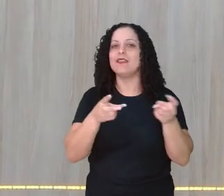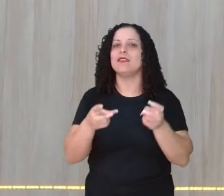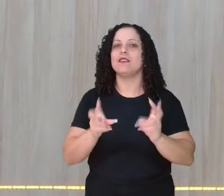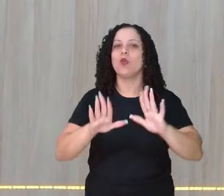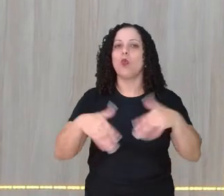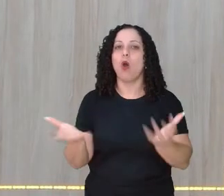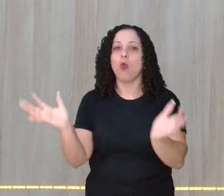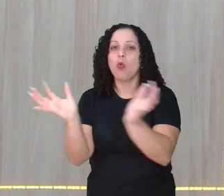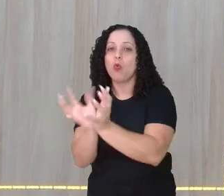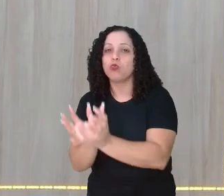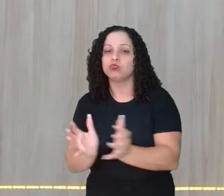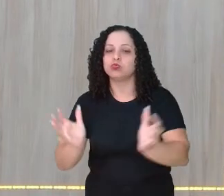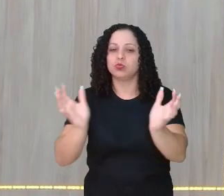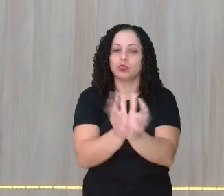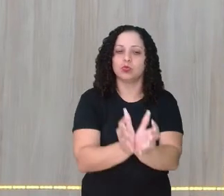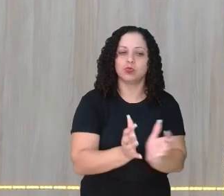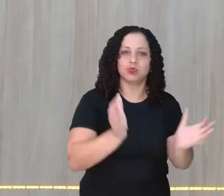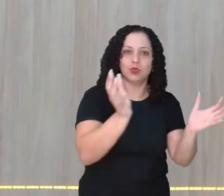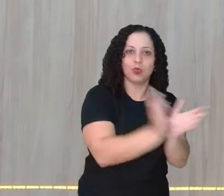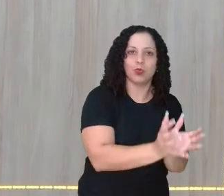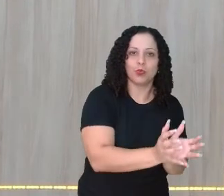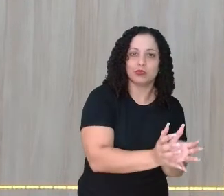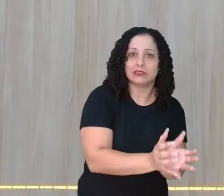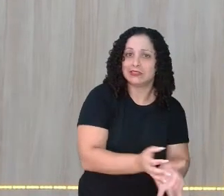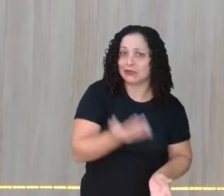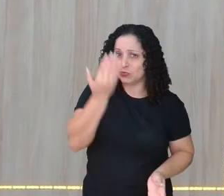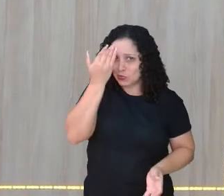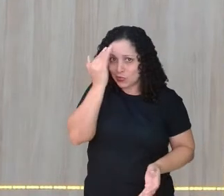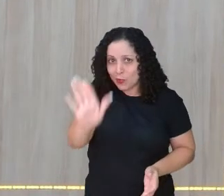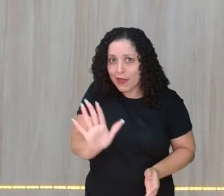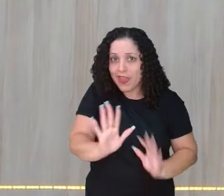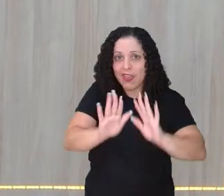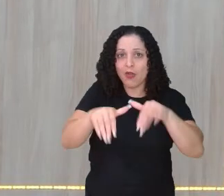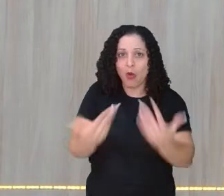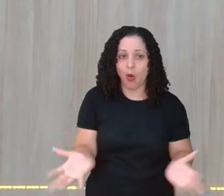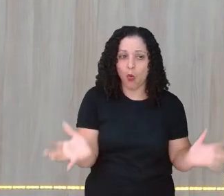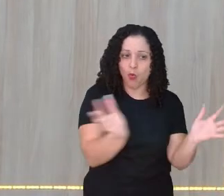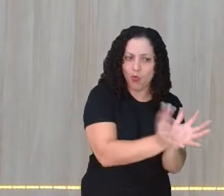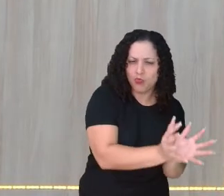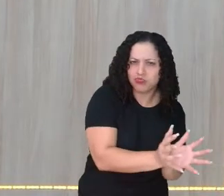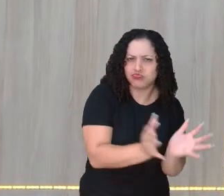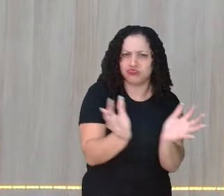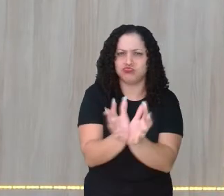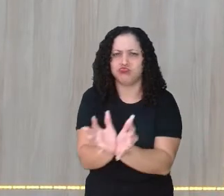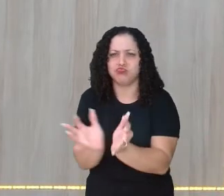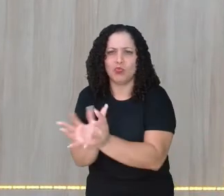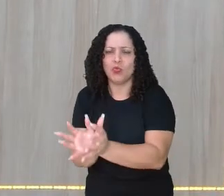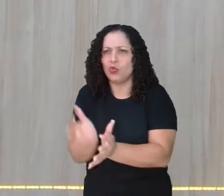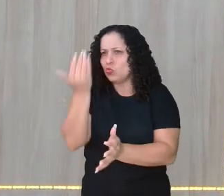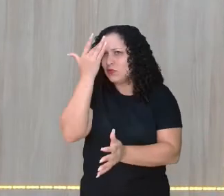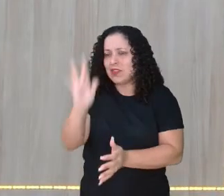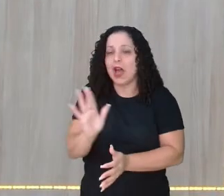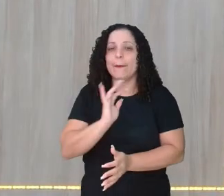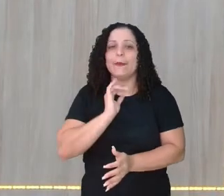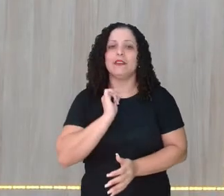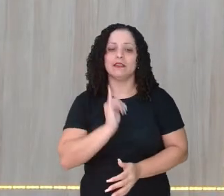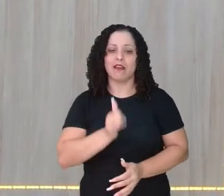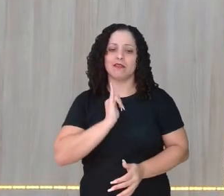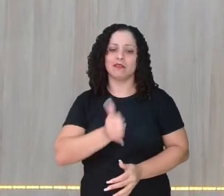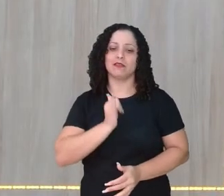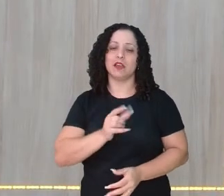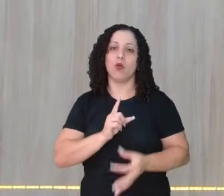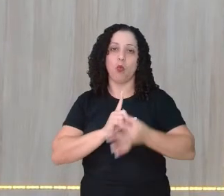eles pertencem. E aí, se você não souber o que é isso, né? O que é narração, o que é argumentação, o